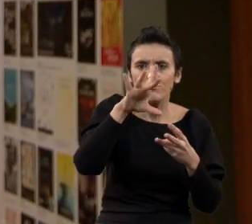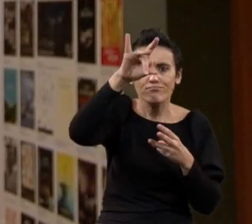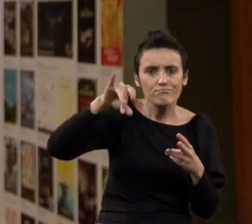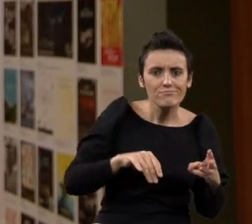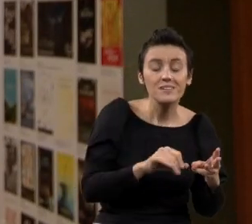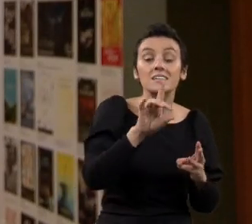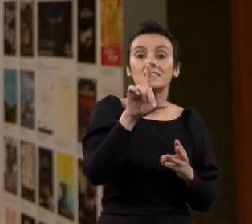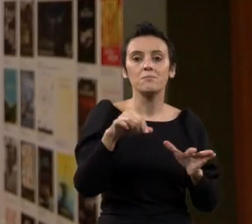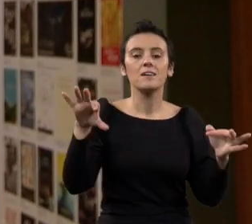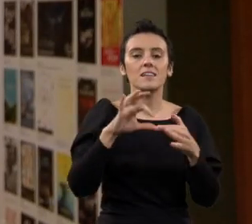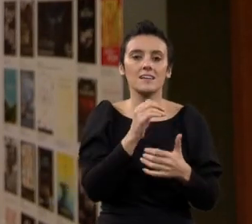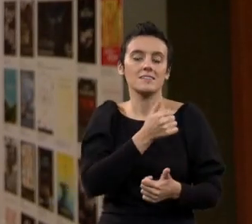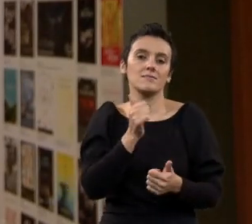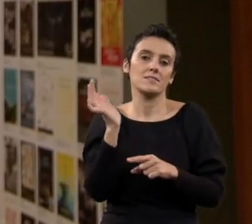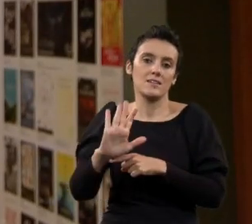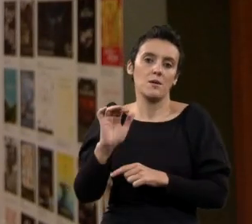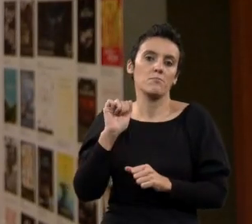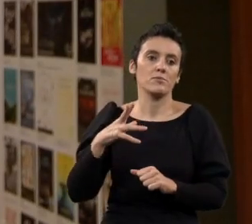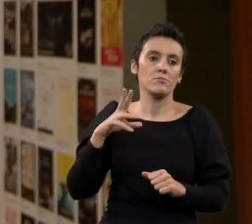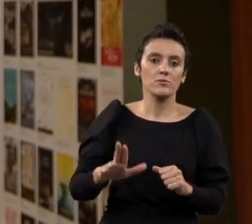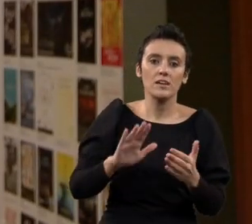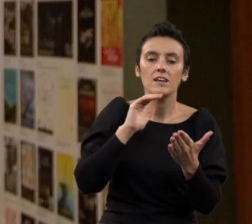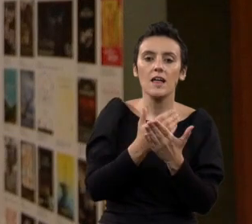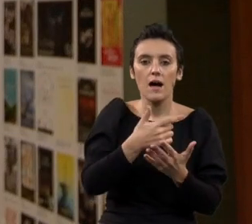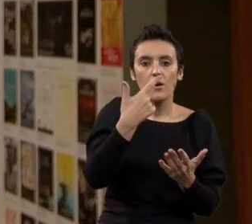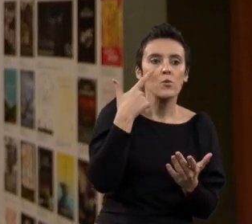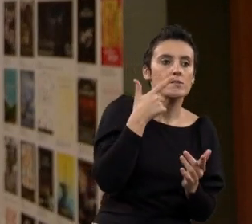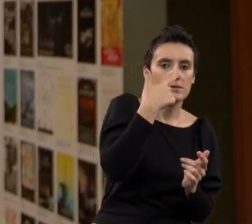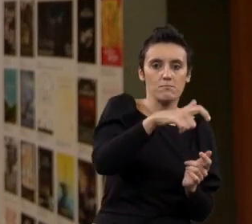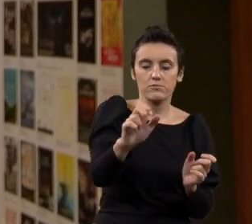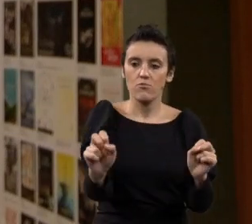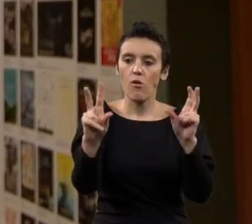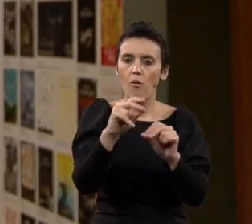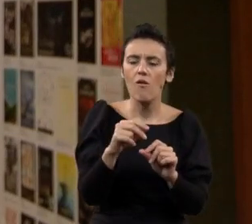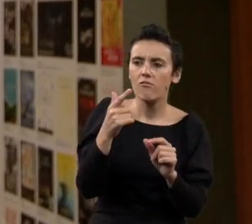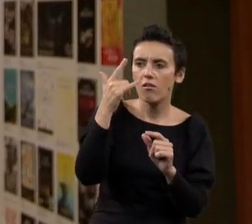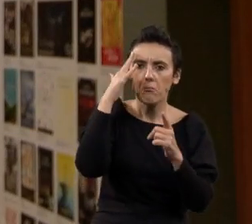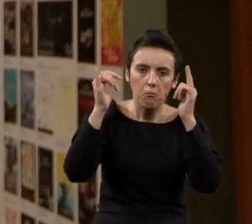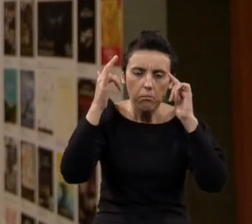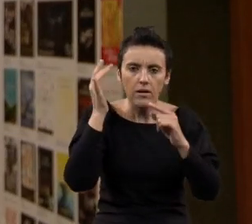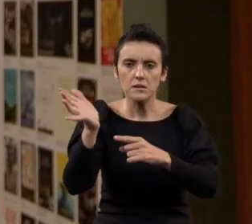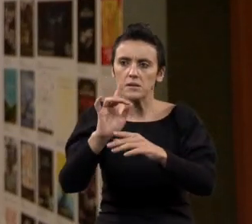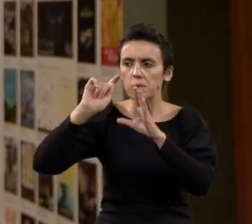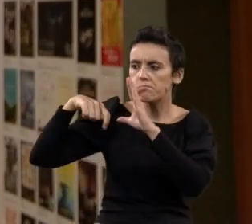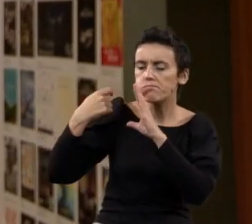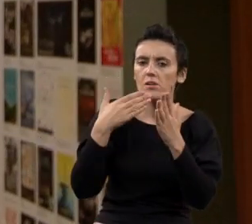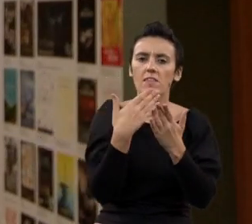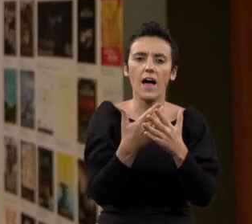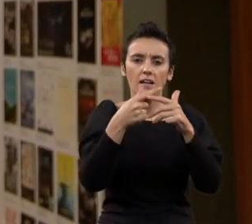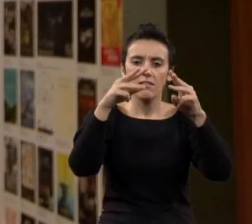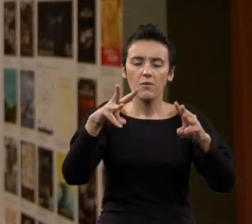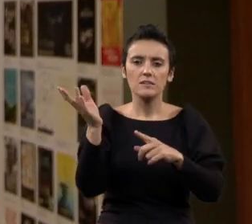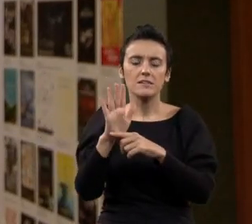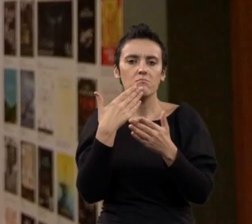plena diversidade, dar a conhecer novos intervenientes, novas revelações que possam, de alguma forma, revolucionar a linguagem do cinema e,